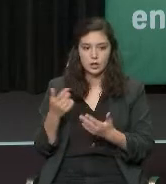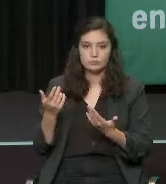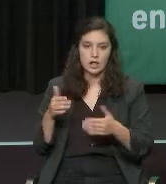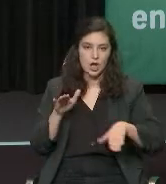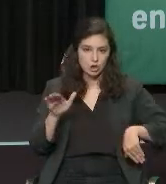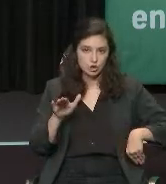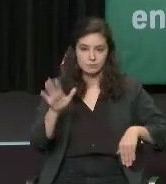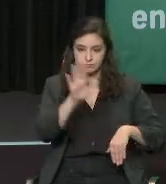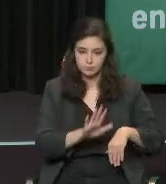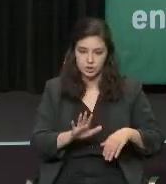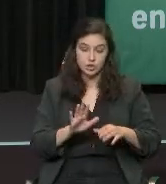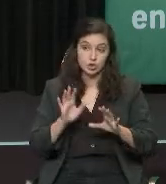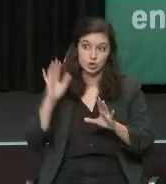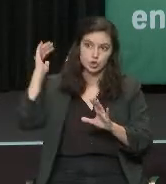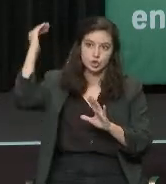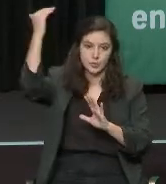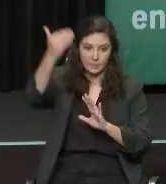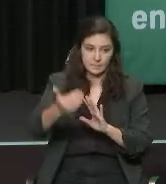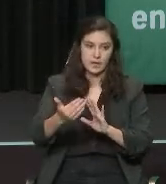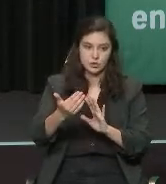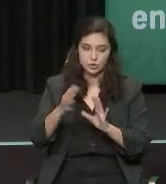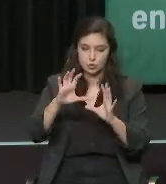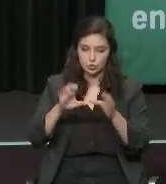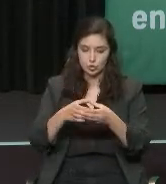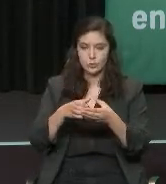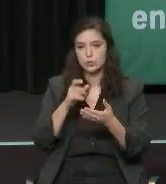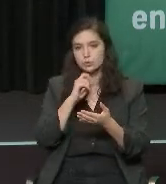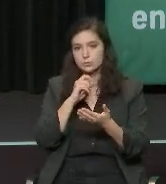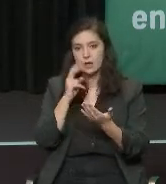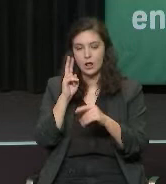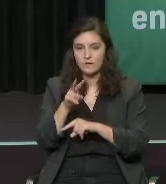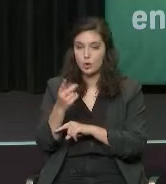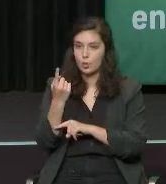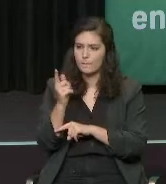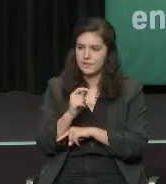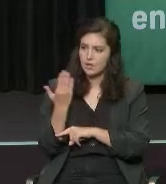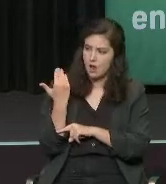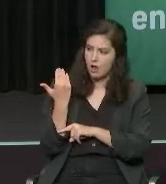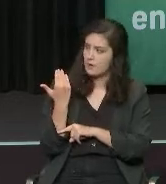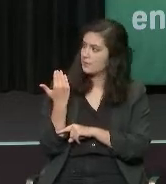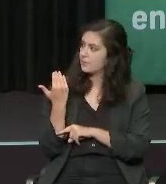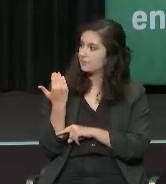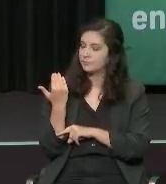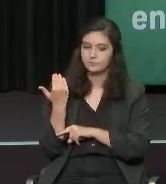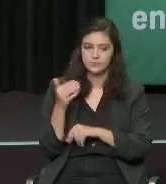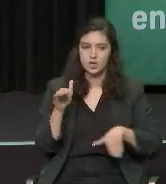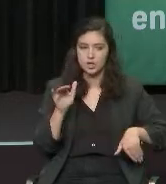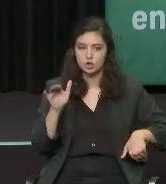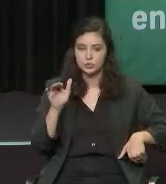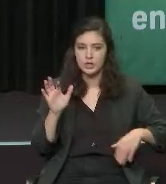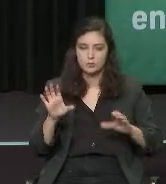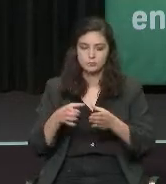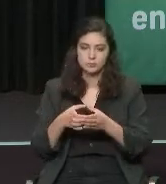Mohamed Kossi, da Agência Espacial Egípcia. Tive a oportunidade de visitar há um mês